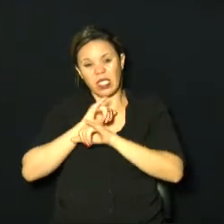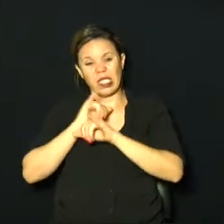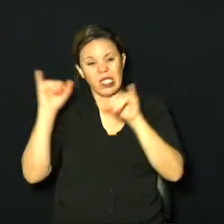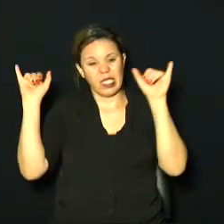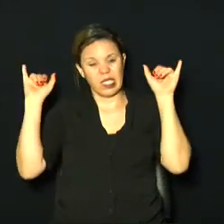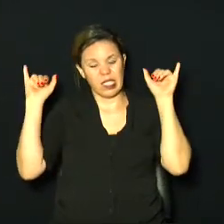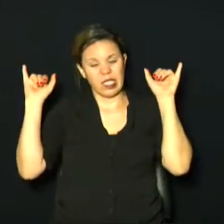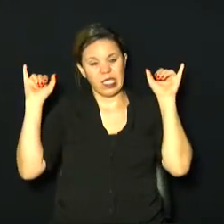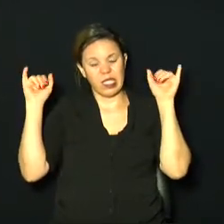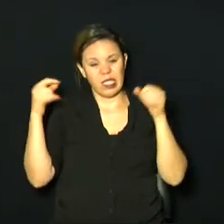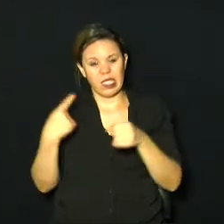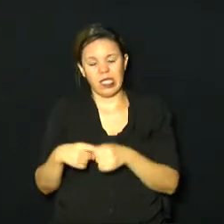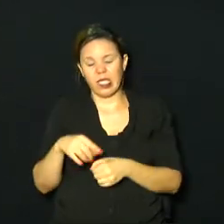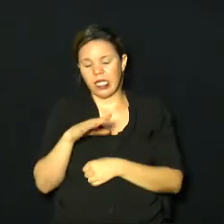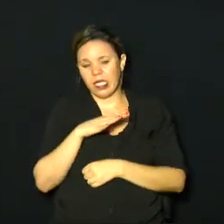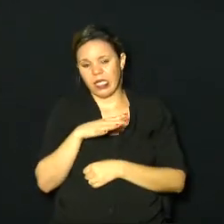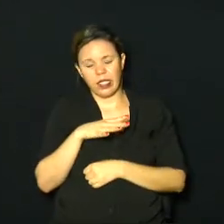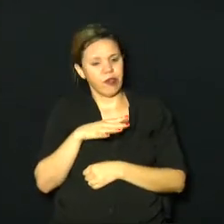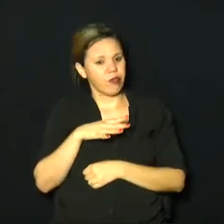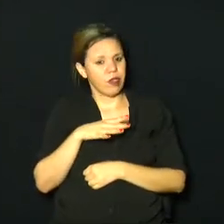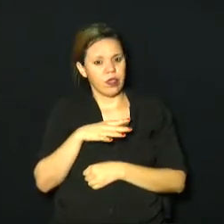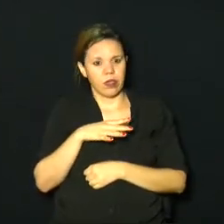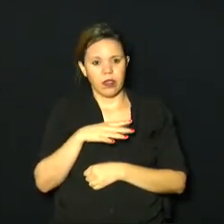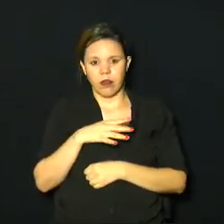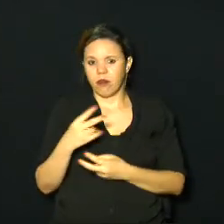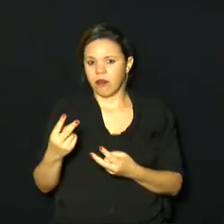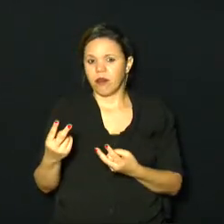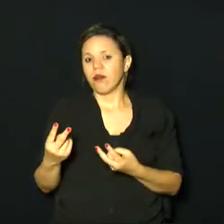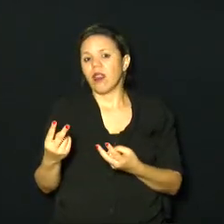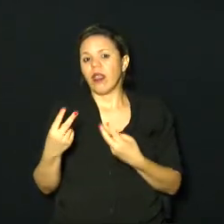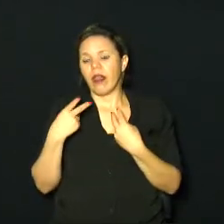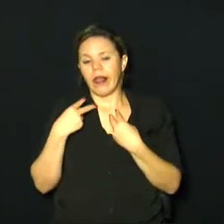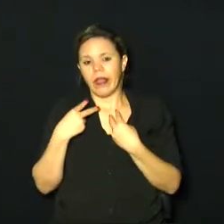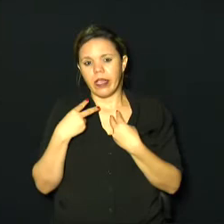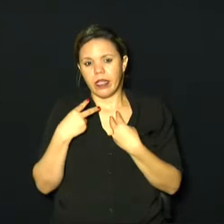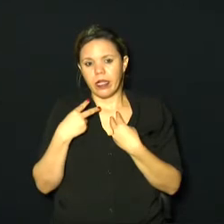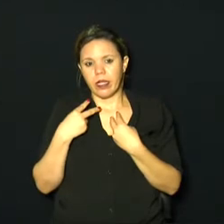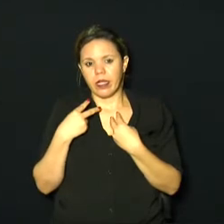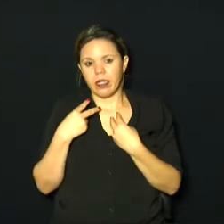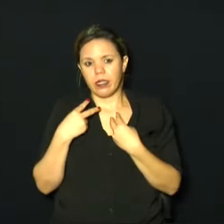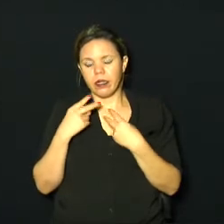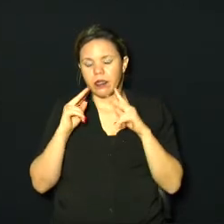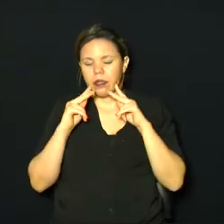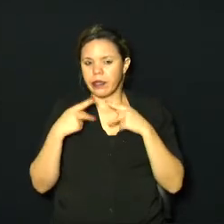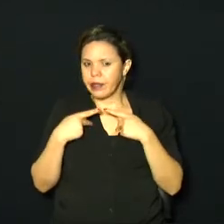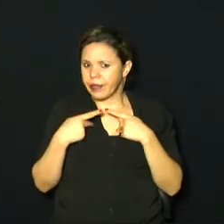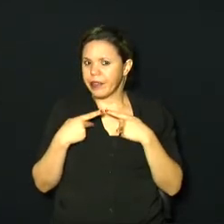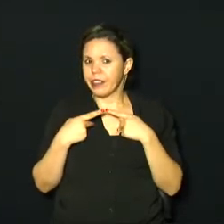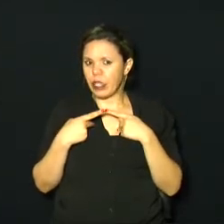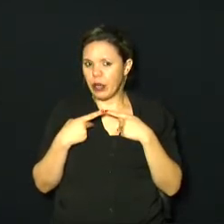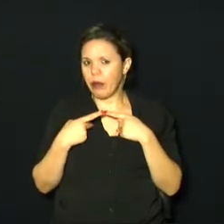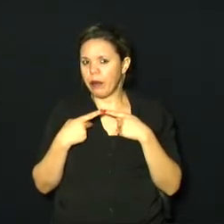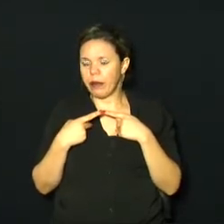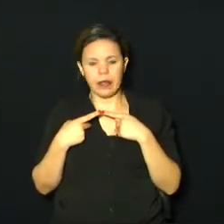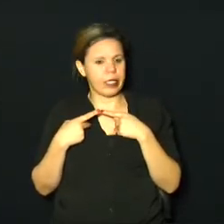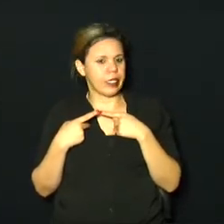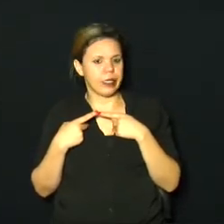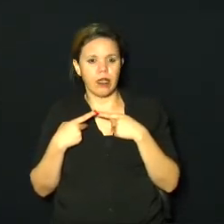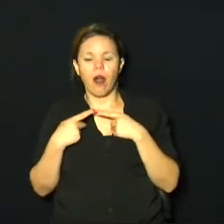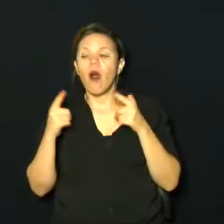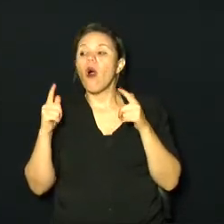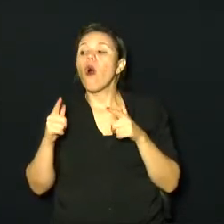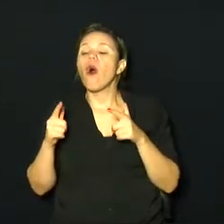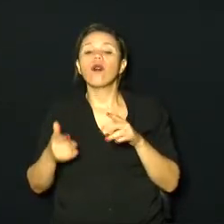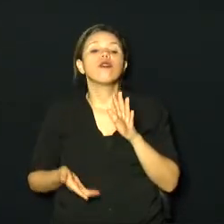deste município: olhem para nós, olhem com olhar humanitário. Nós não temos para onde